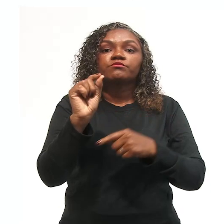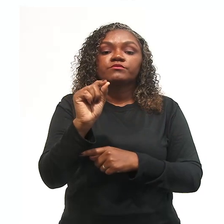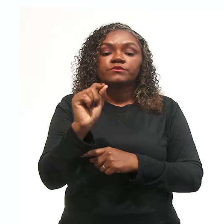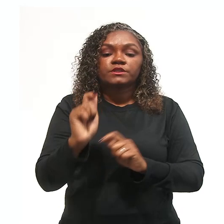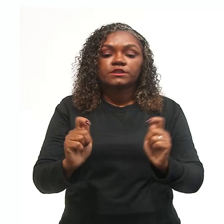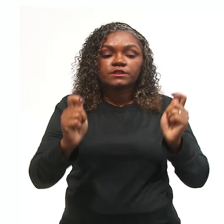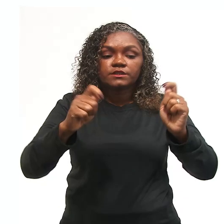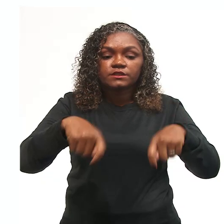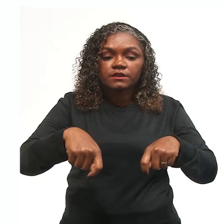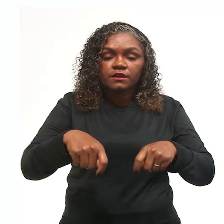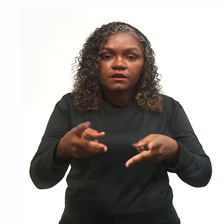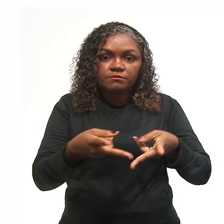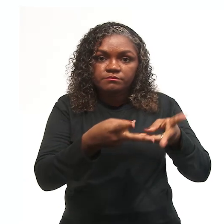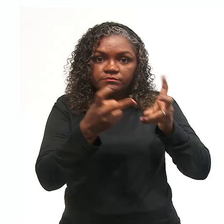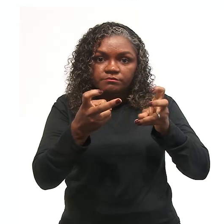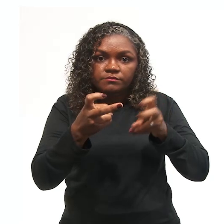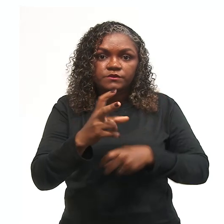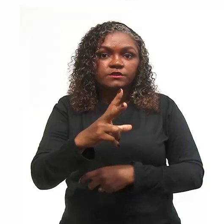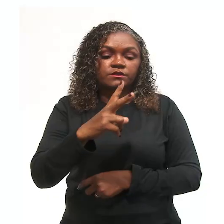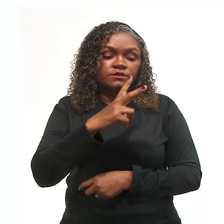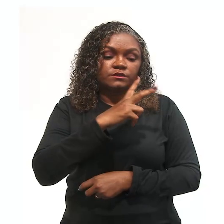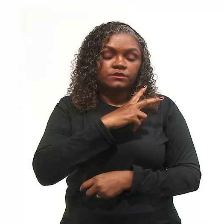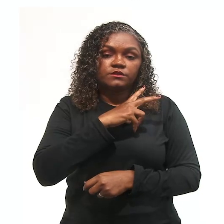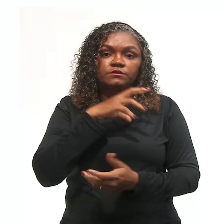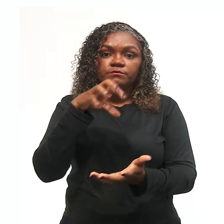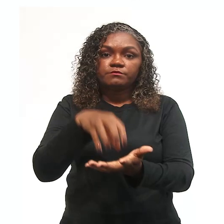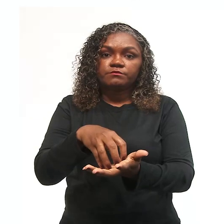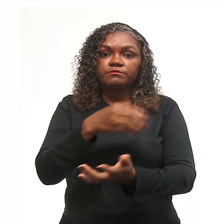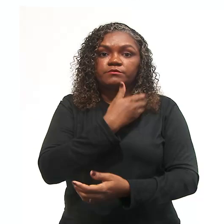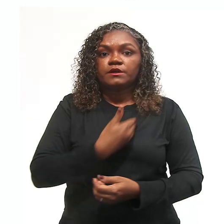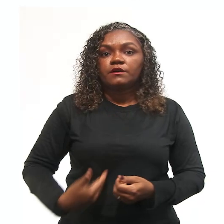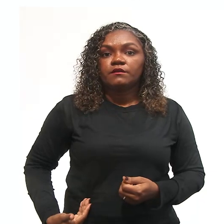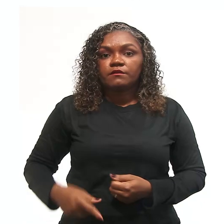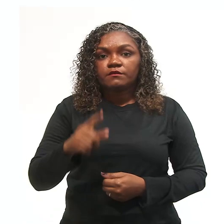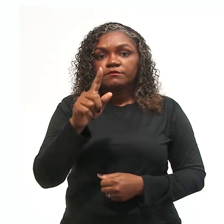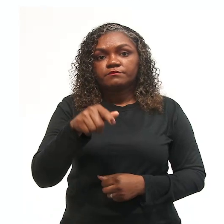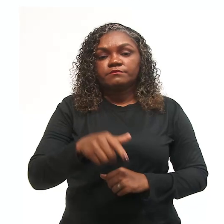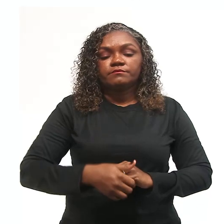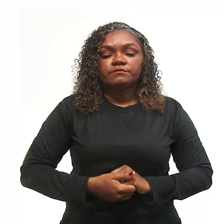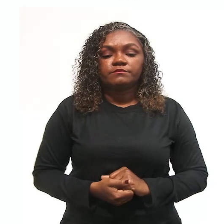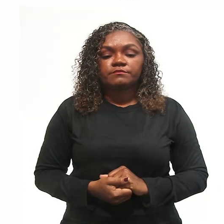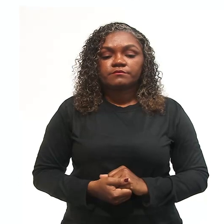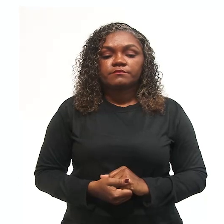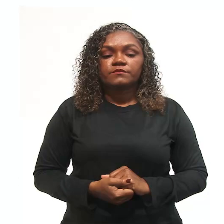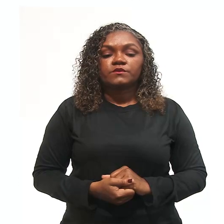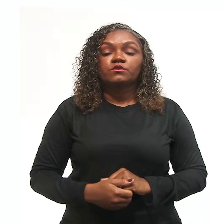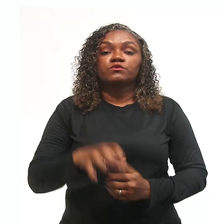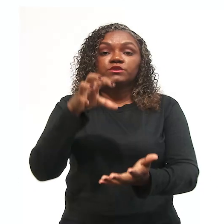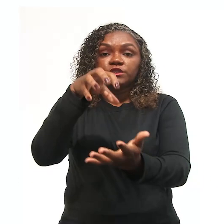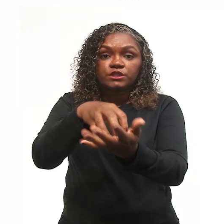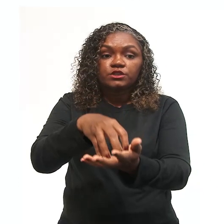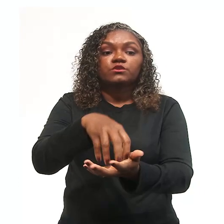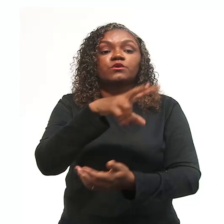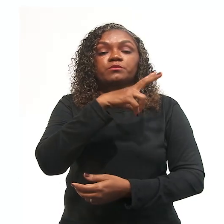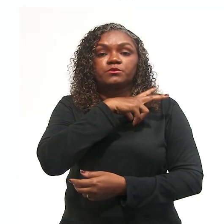condições para que sejam viabilizados pelo setor privado. Então, o orçamento numa